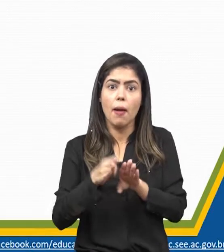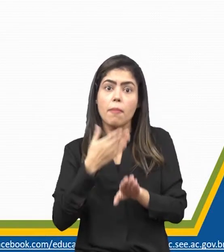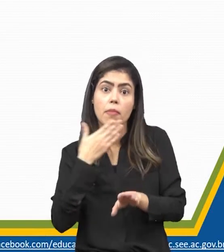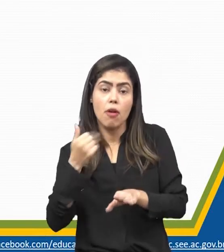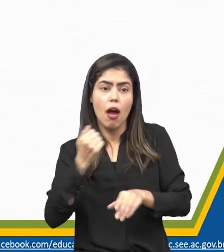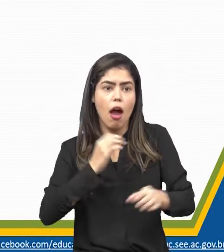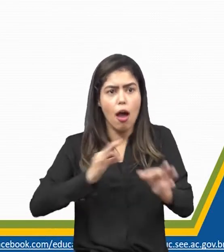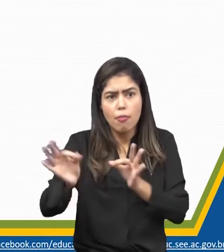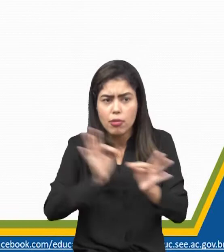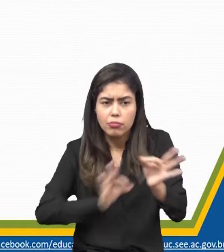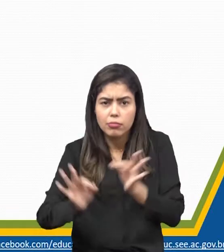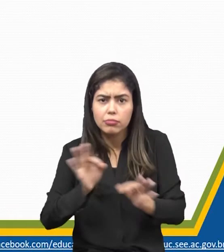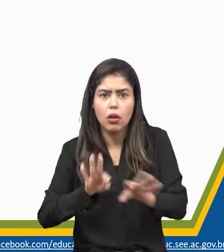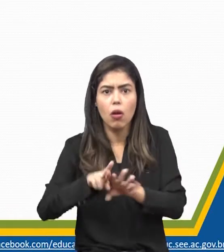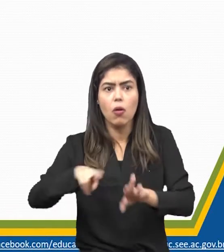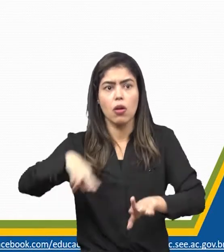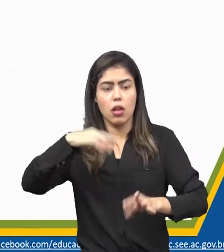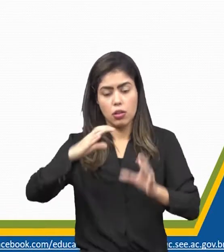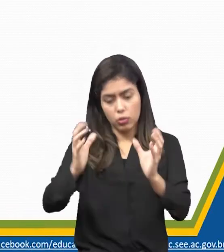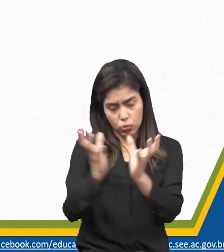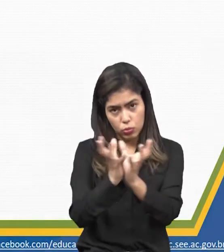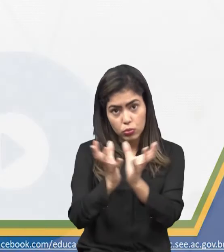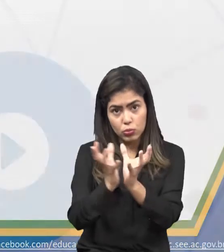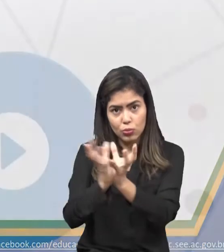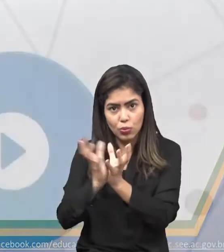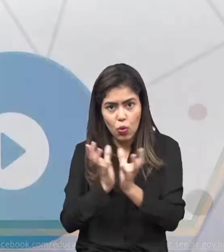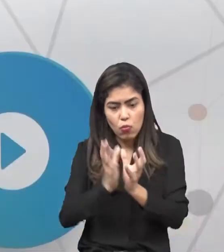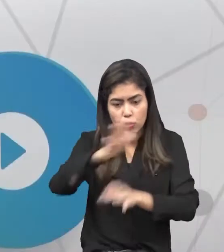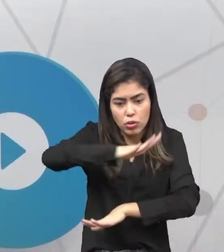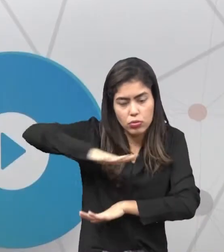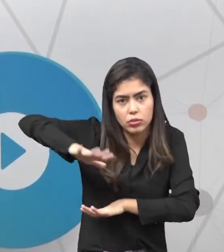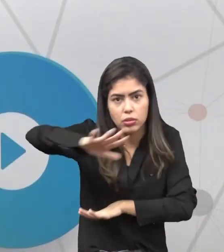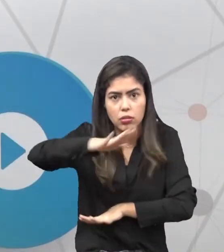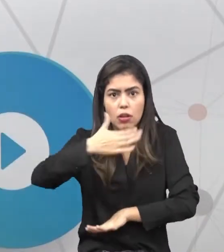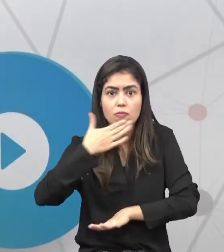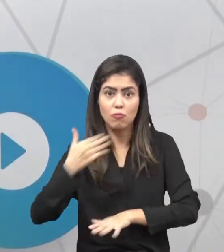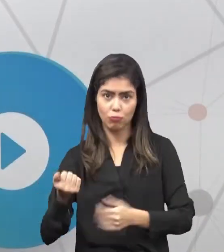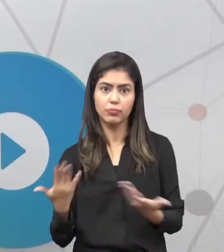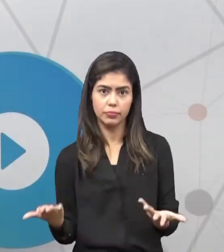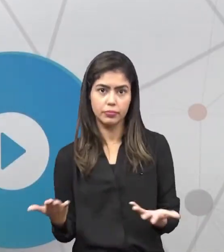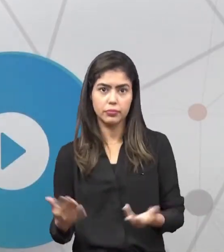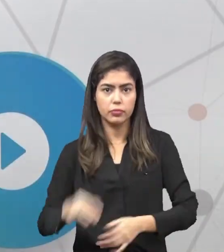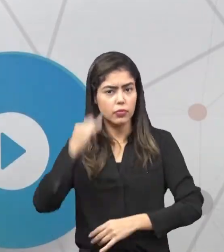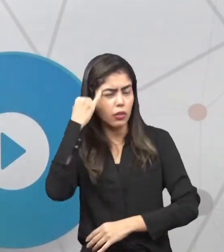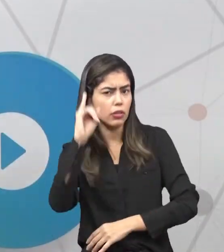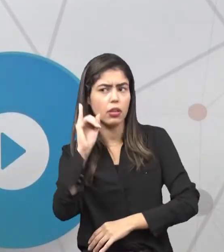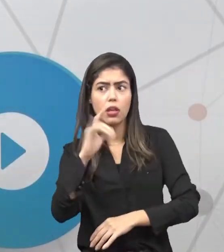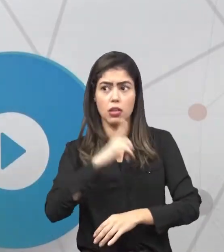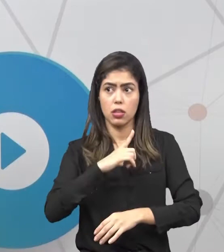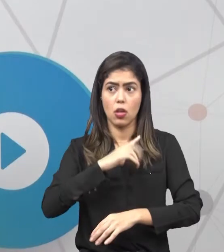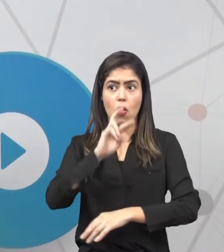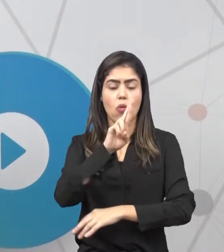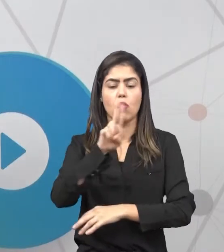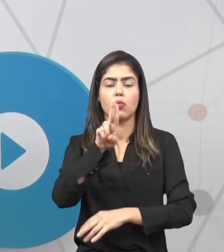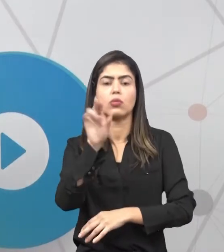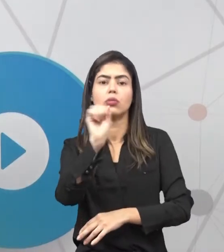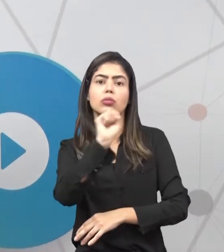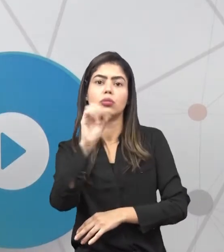preservar a manutenção da ordem e da coesão social. E aqui a gente tem aquela ideia de Rousseau,